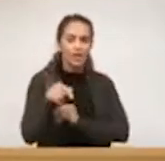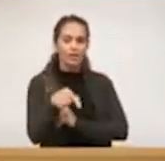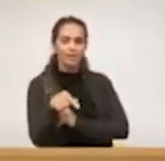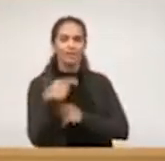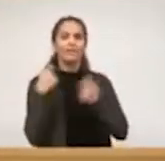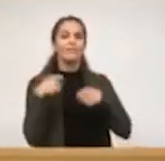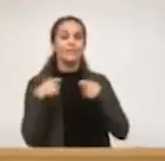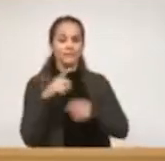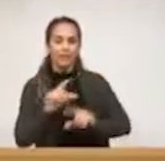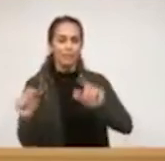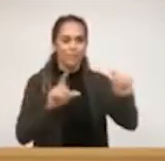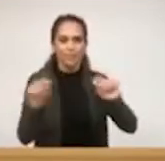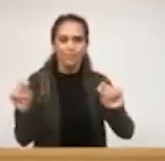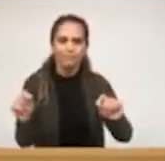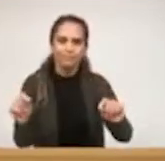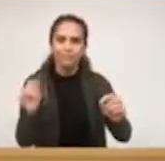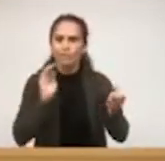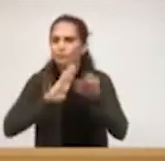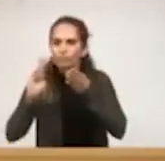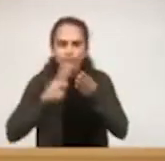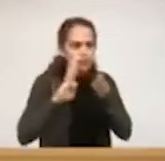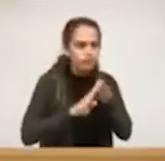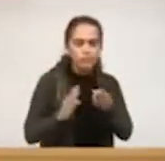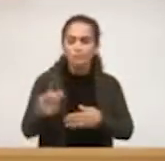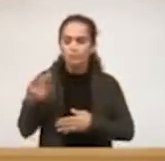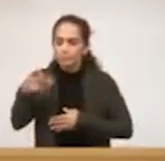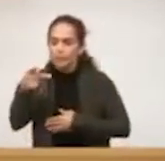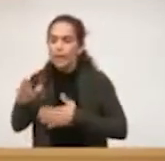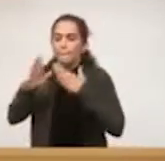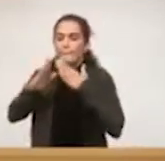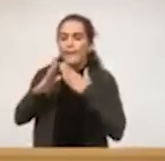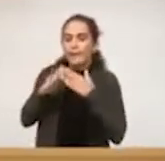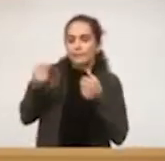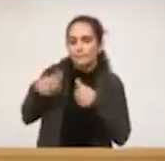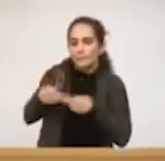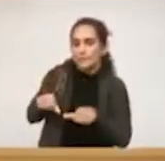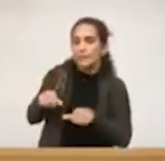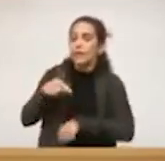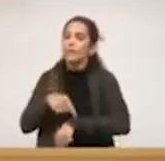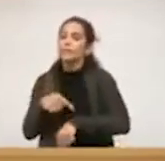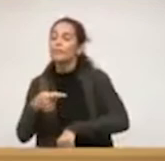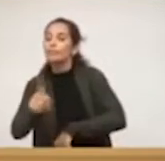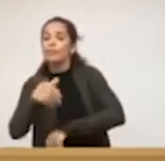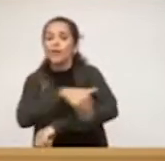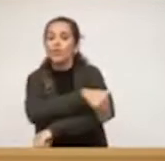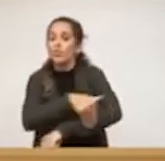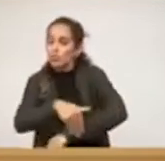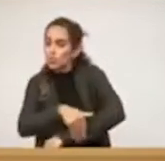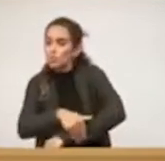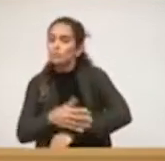ele precisa ir embora ele precisa ficar em casa daqui a pouco ele vai para rua vai ser